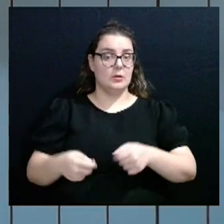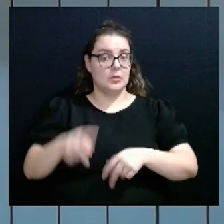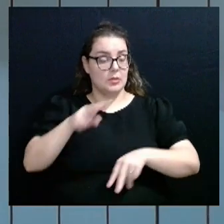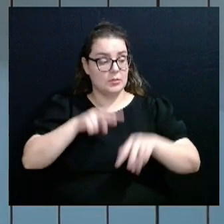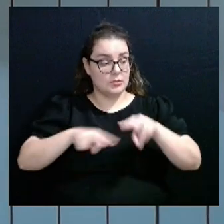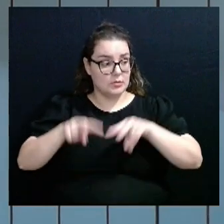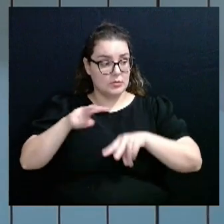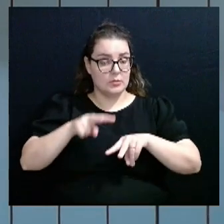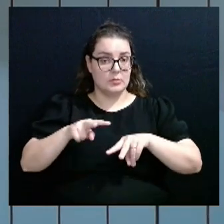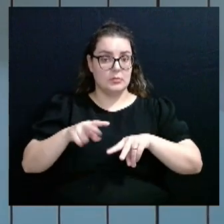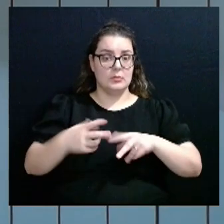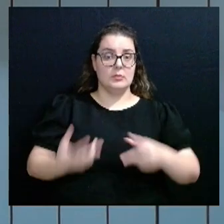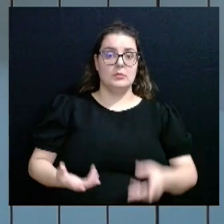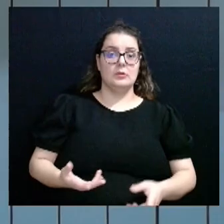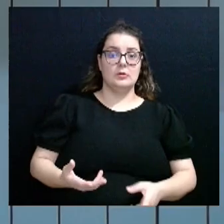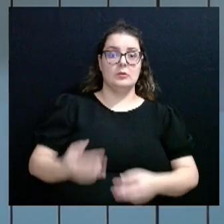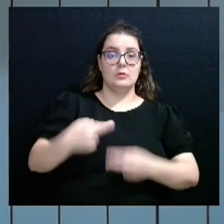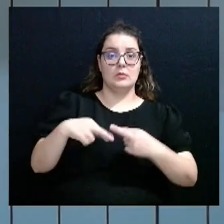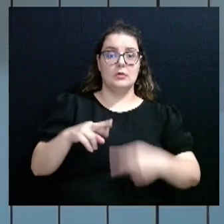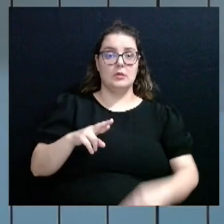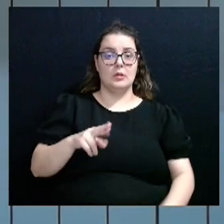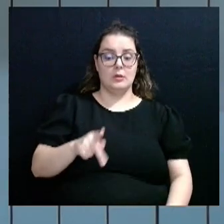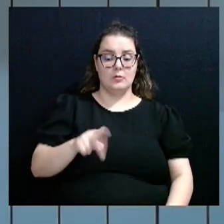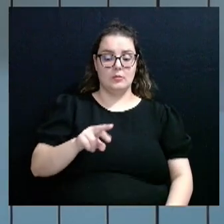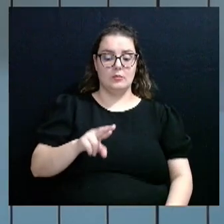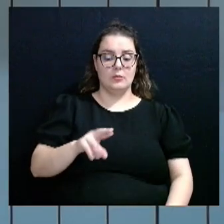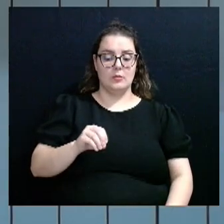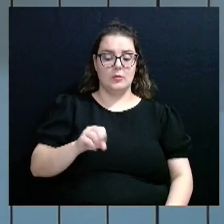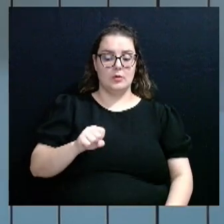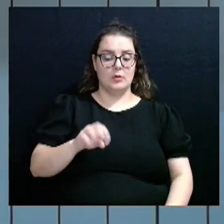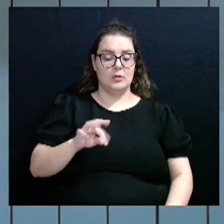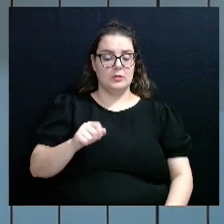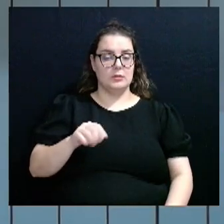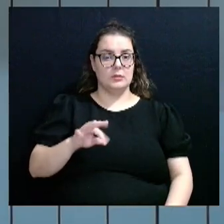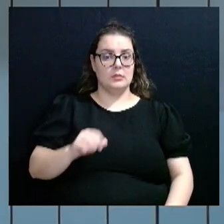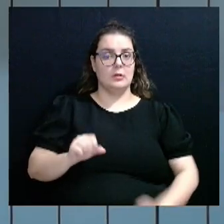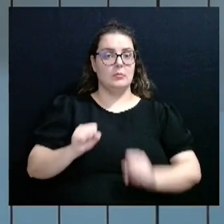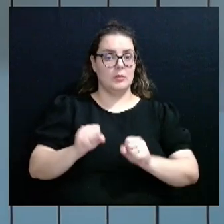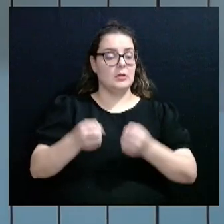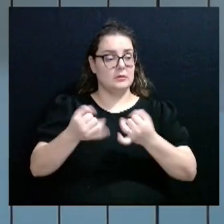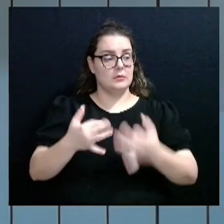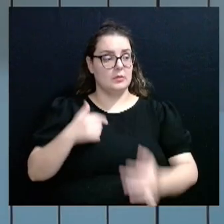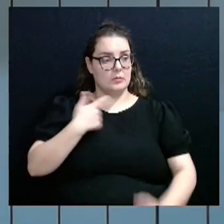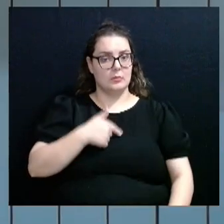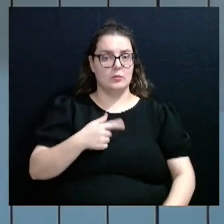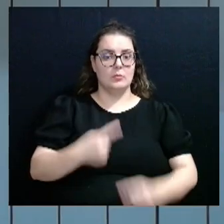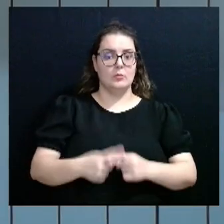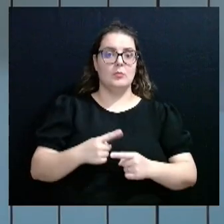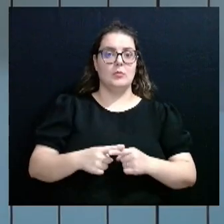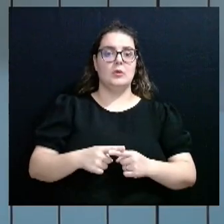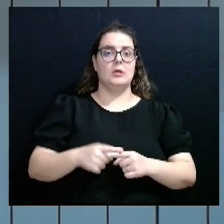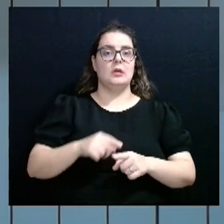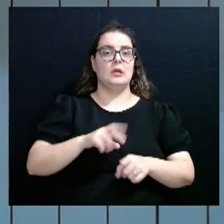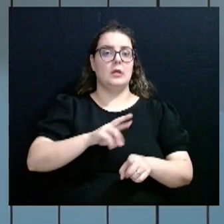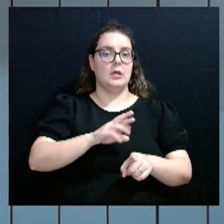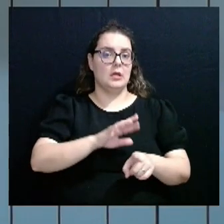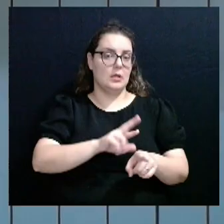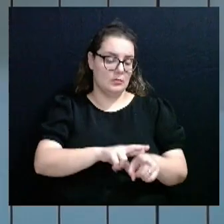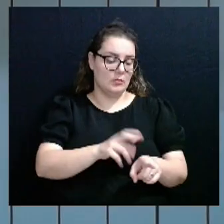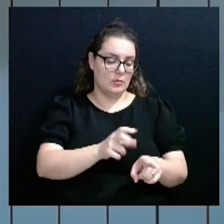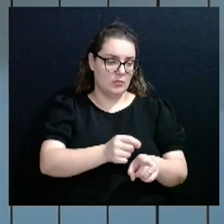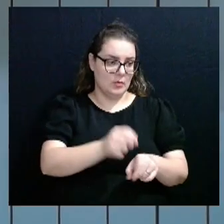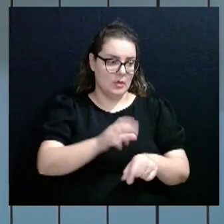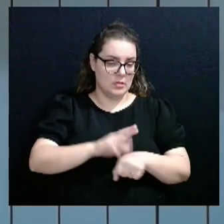da próstata, o senhor pode explicar para a gente por que essa doença ela costuma ser silenciosa, principalmente nas